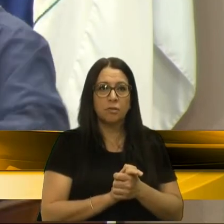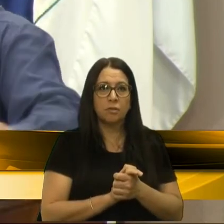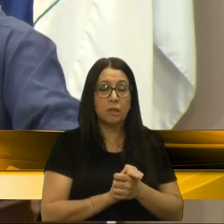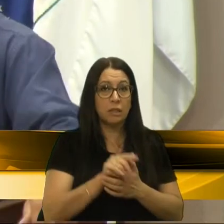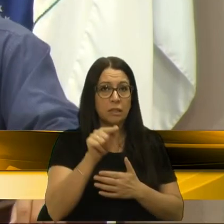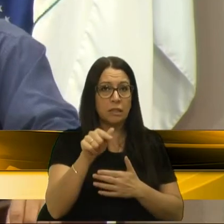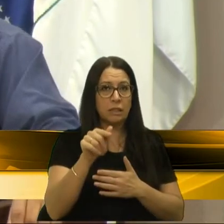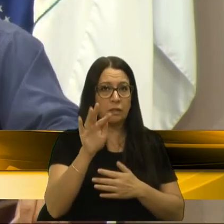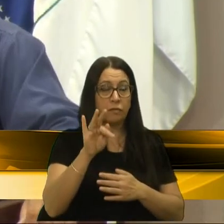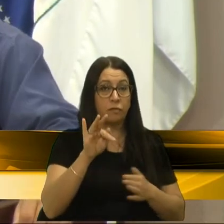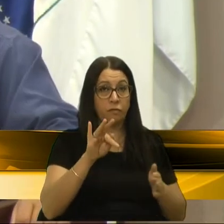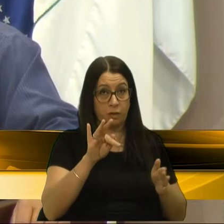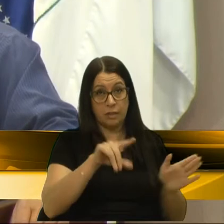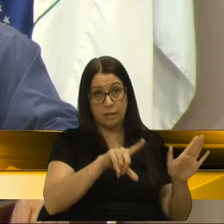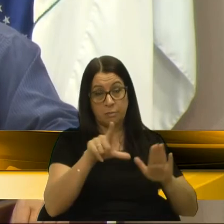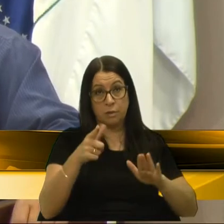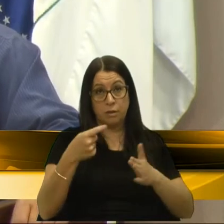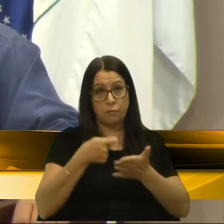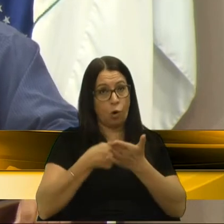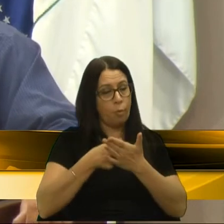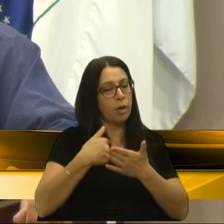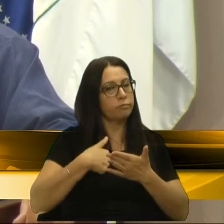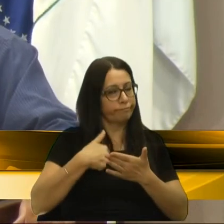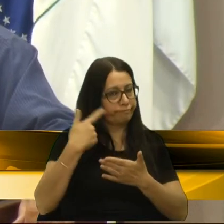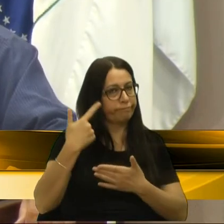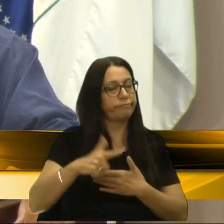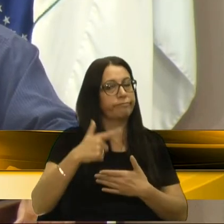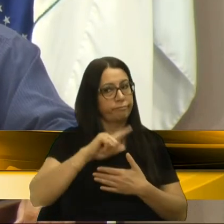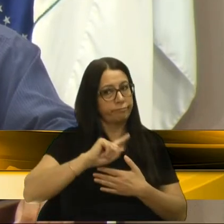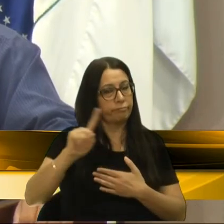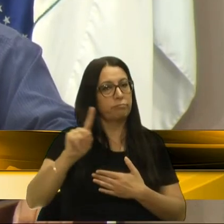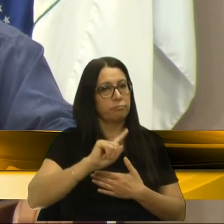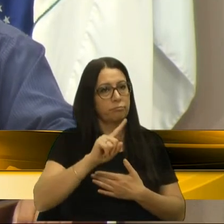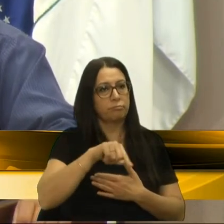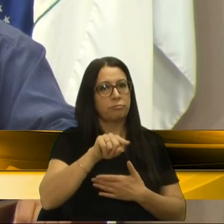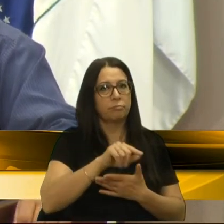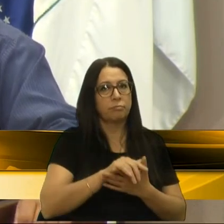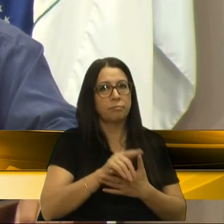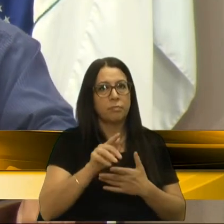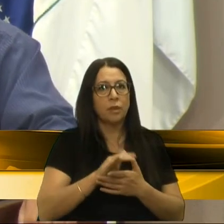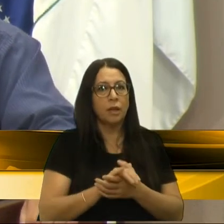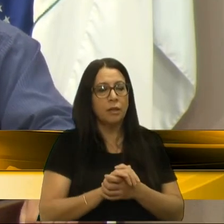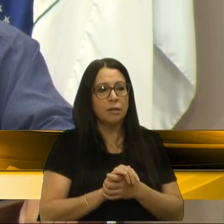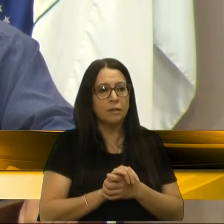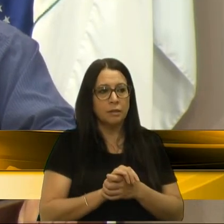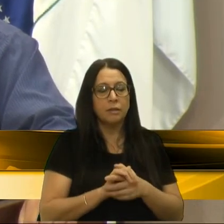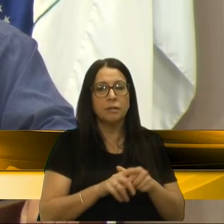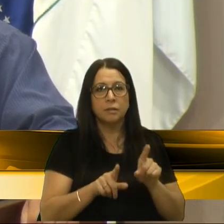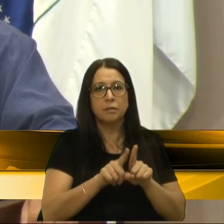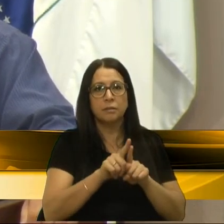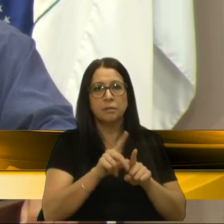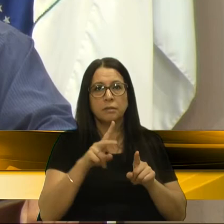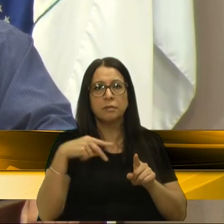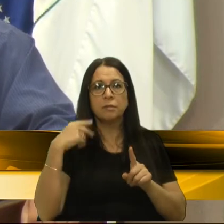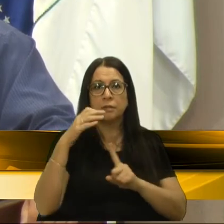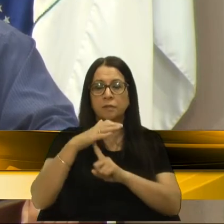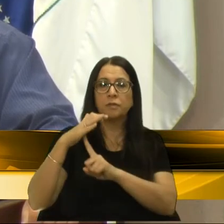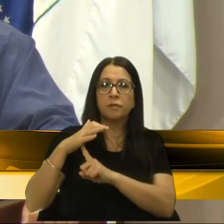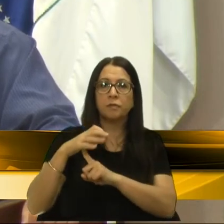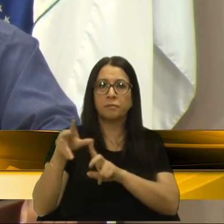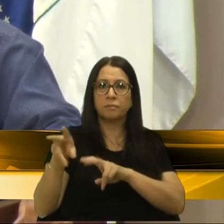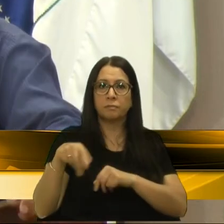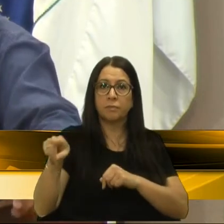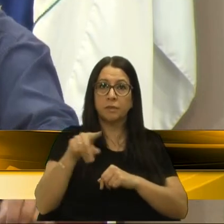Este final de semana fui cobrado várias vezes aonde passei, estive na feira do agricultor lá no Planalto,